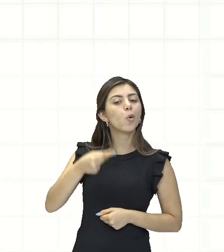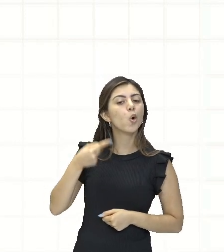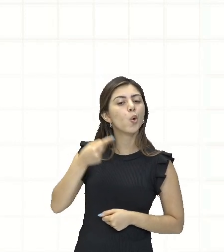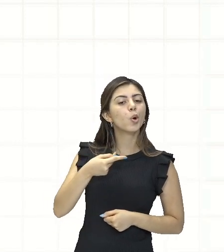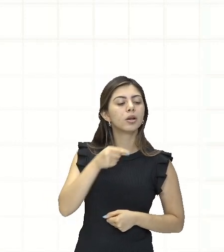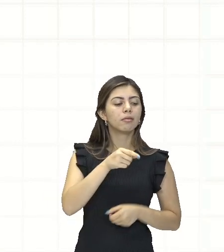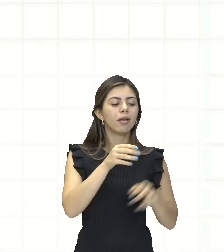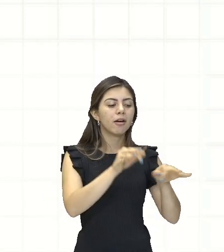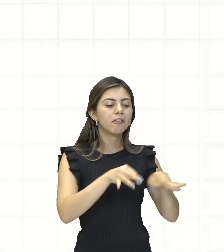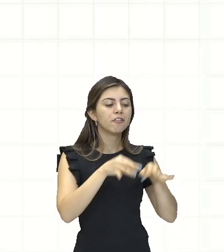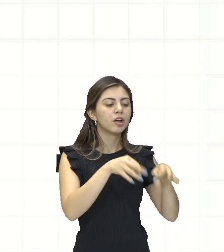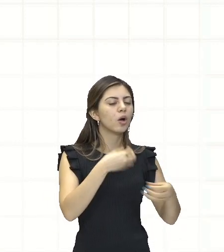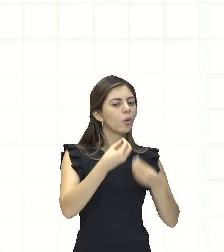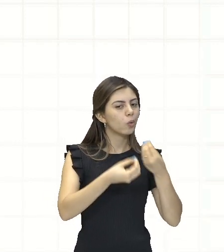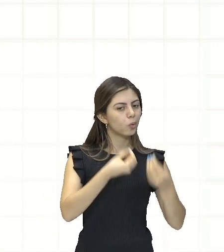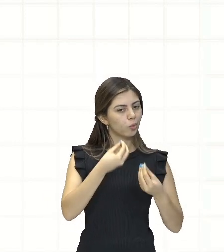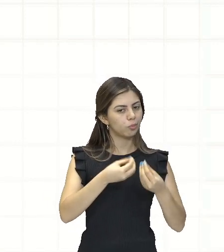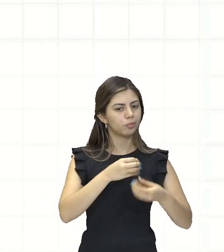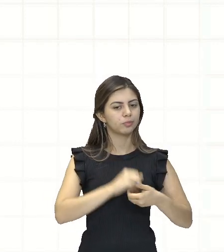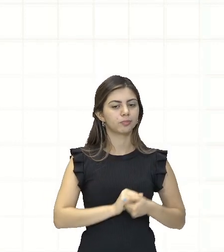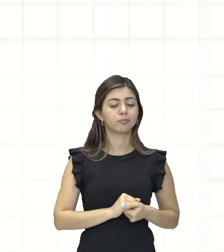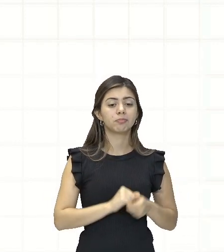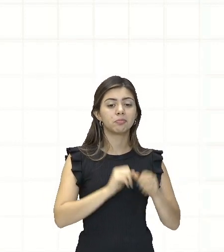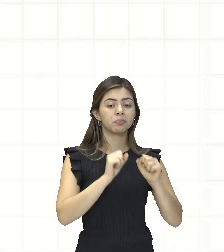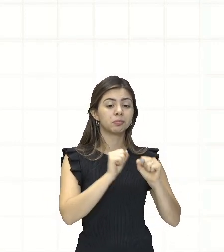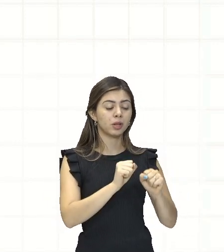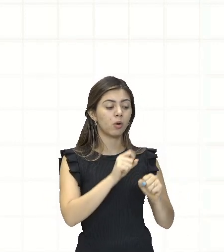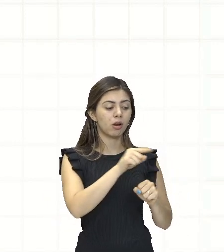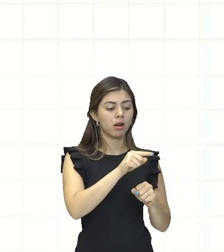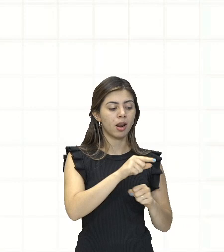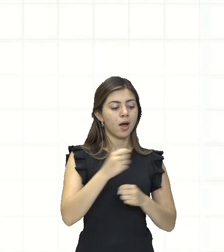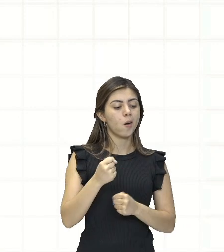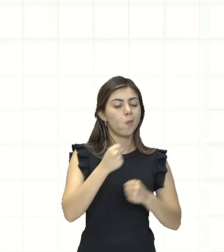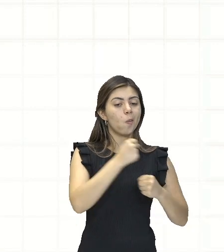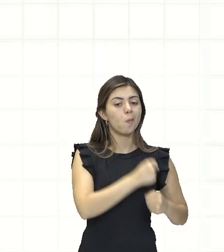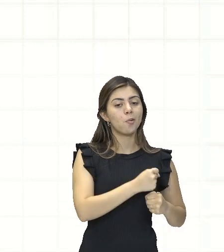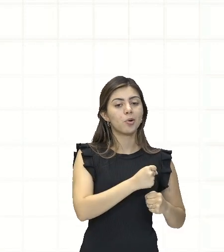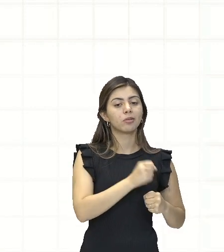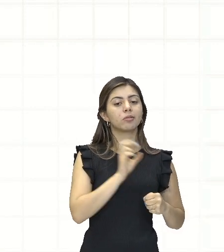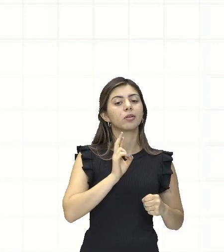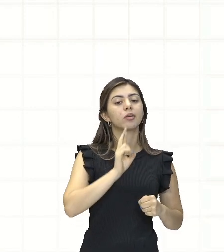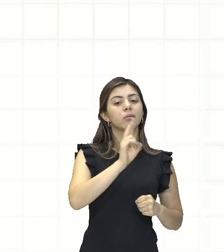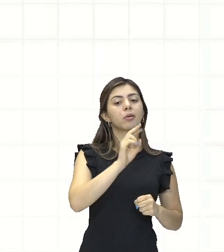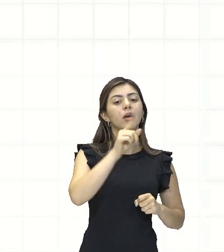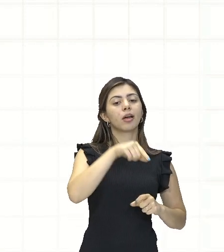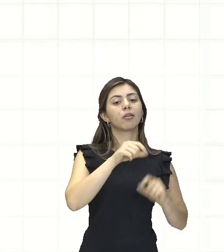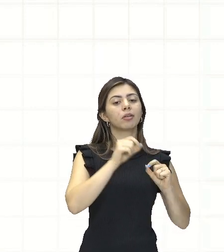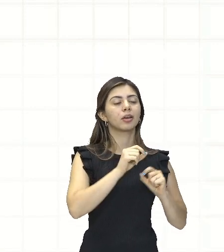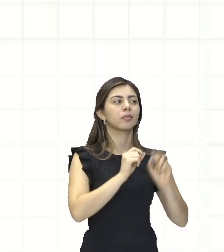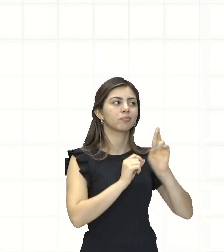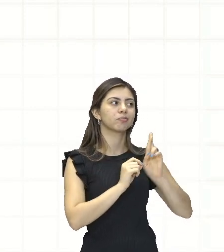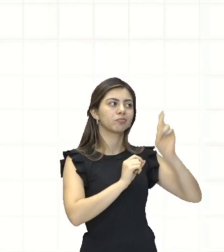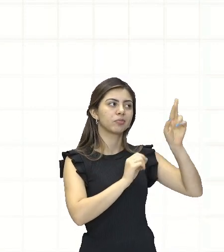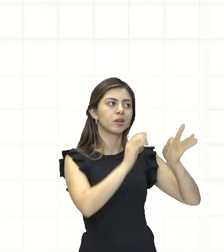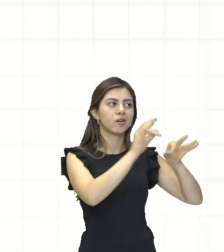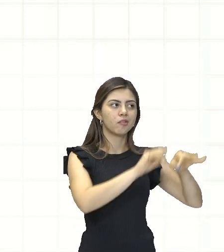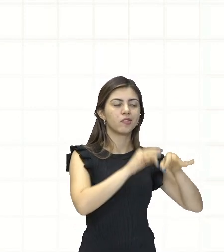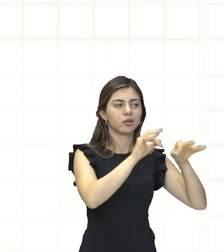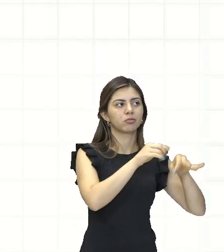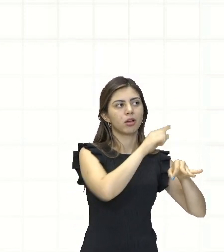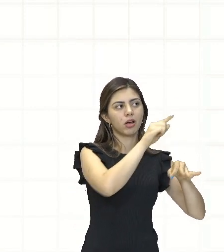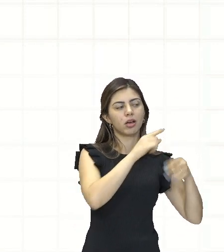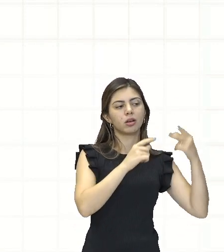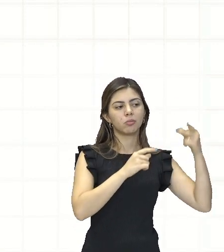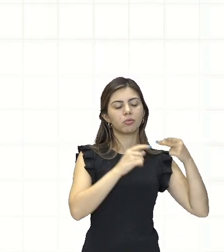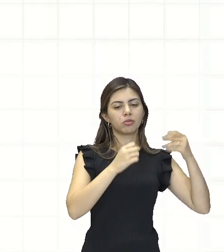ter a caracterização dessa política? Poder político centralizado nas mãos dos senhores feudais